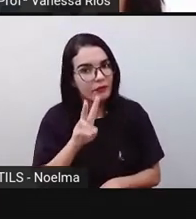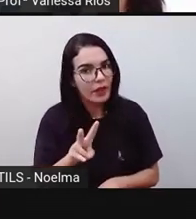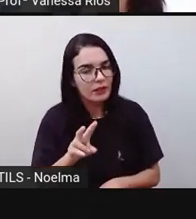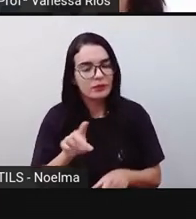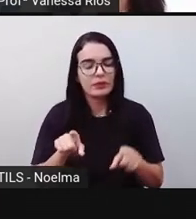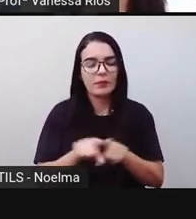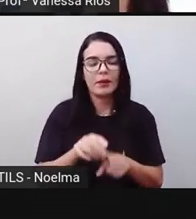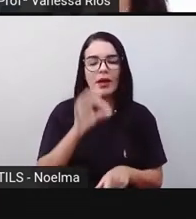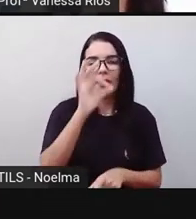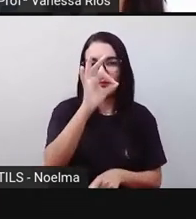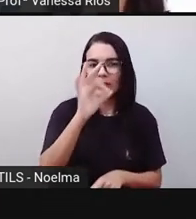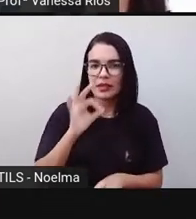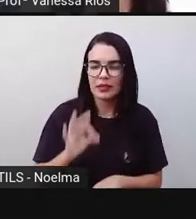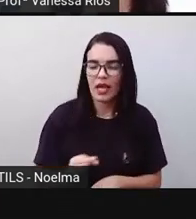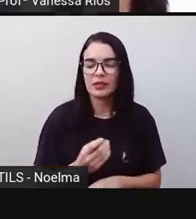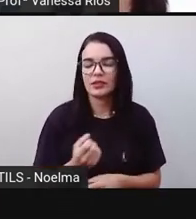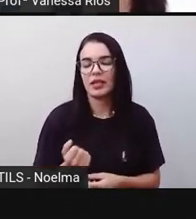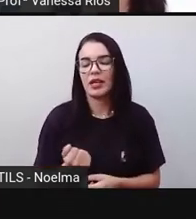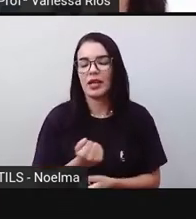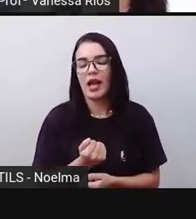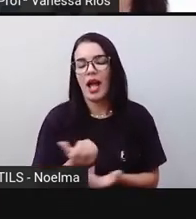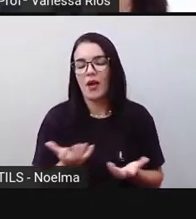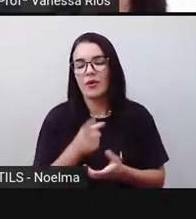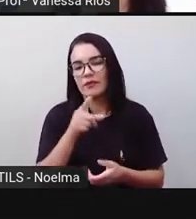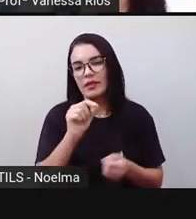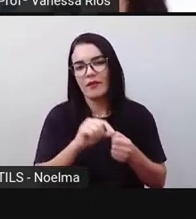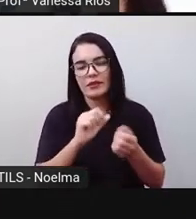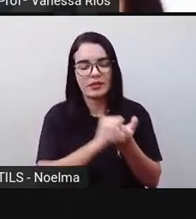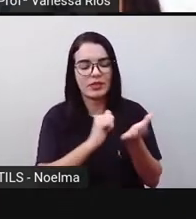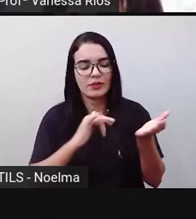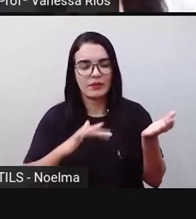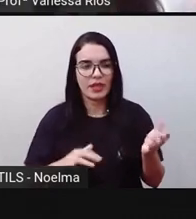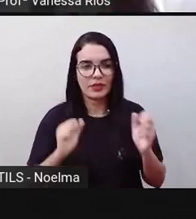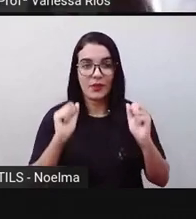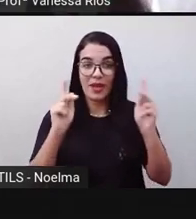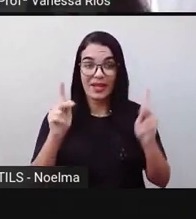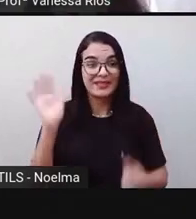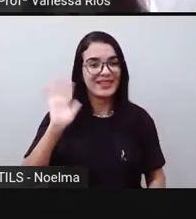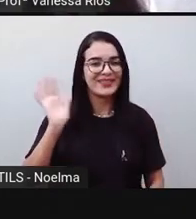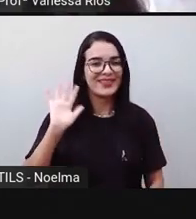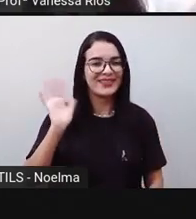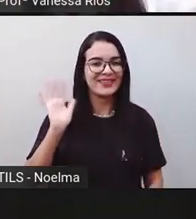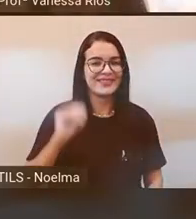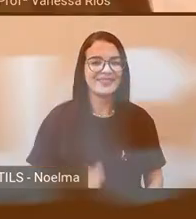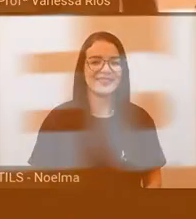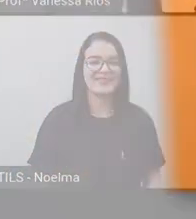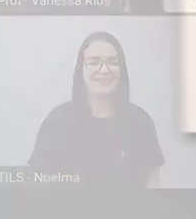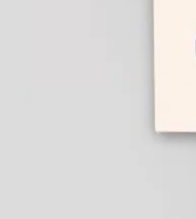porcentagem, você vai fazer agora a sua atividade, tá certo? Tchau, tchau!